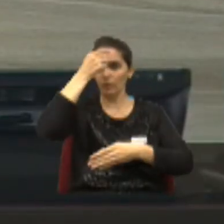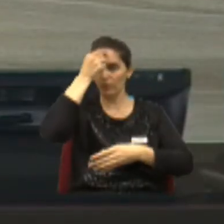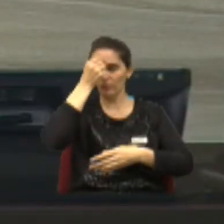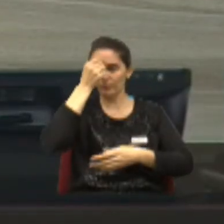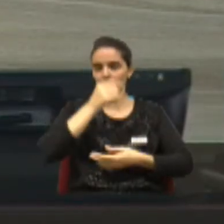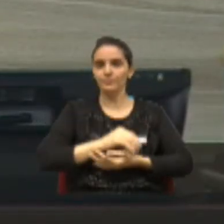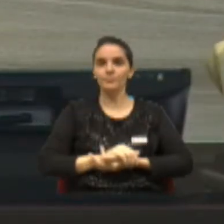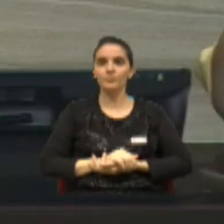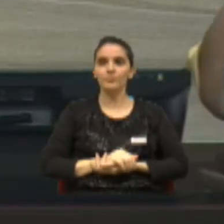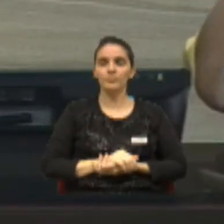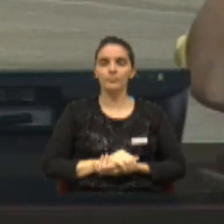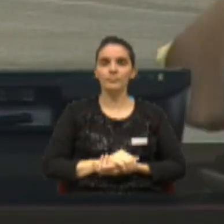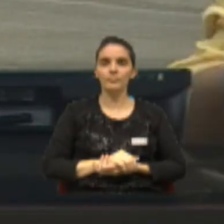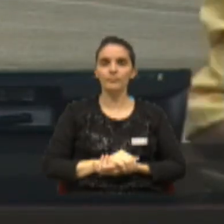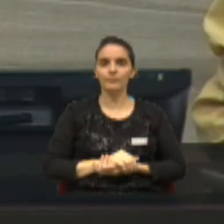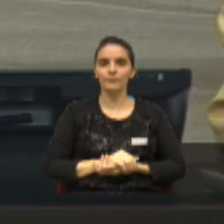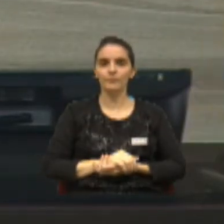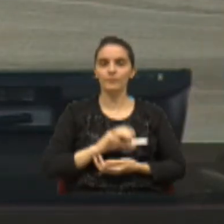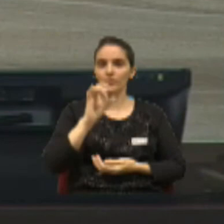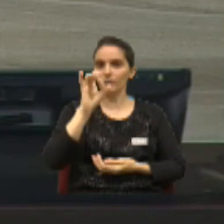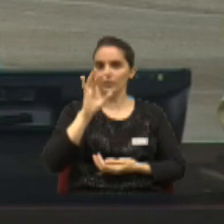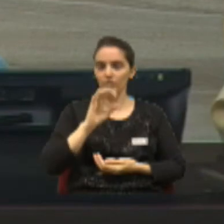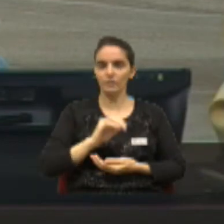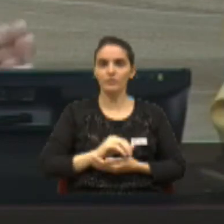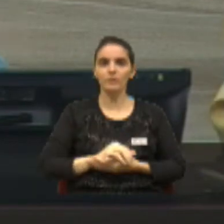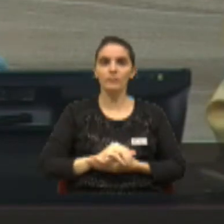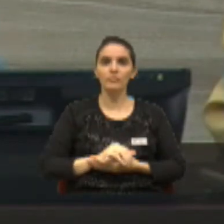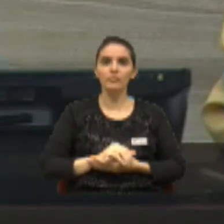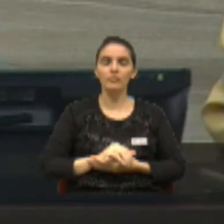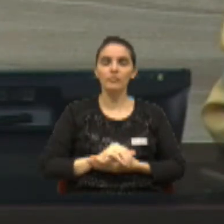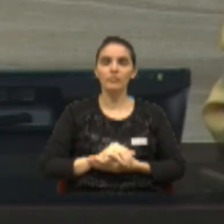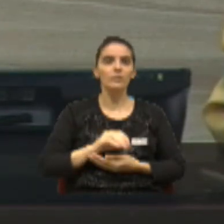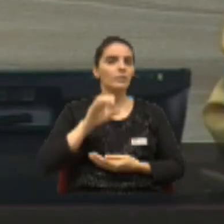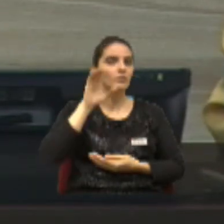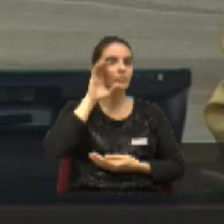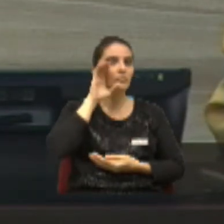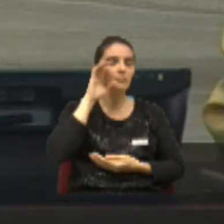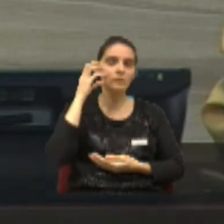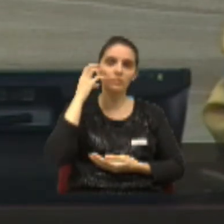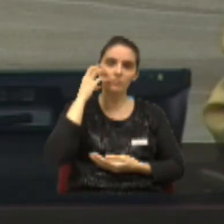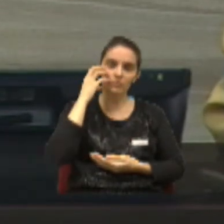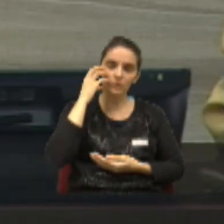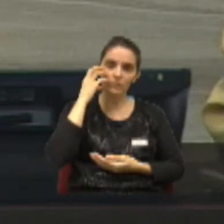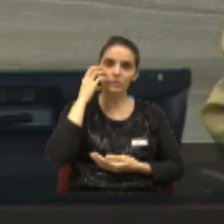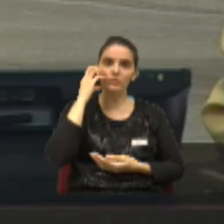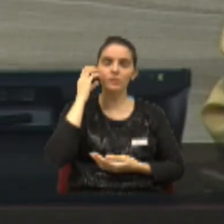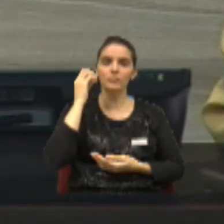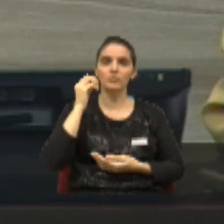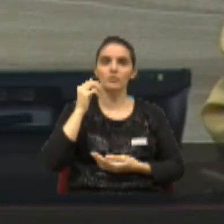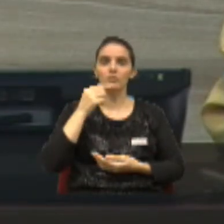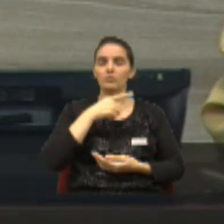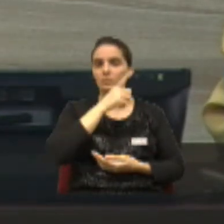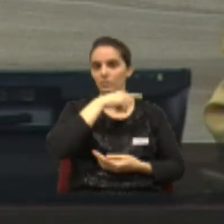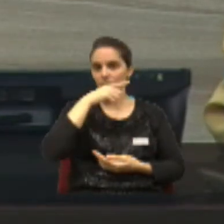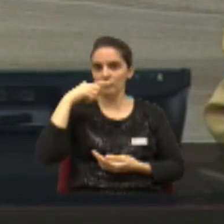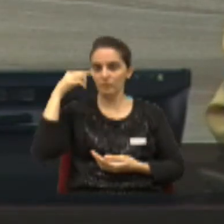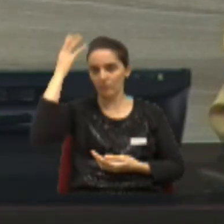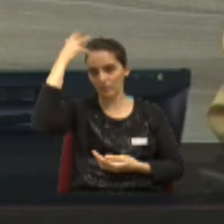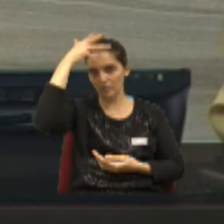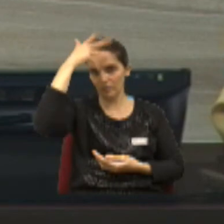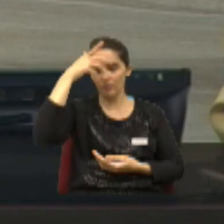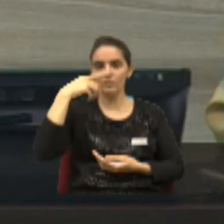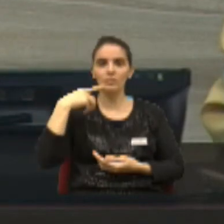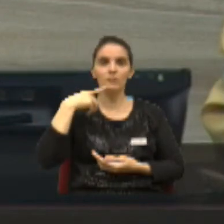Camargo. Só para contribuir, vereadora Constância, doutor Marcelo, doutora Mayra, Érica,